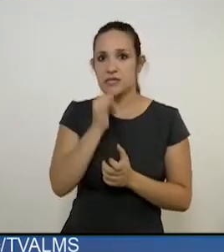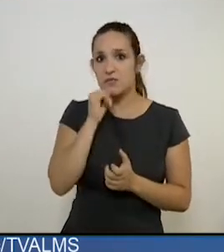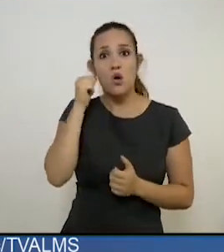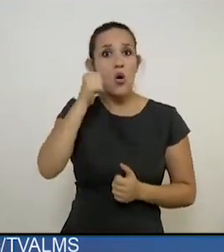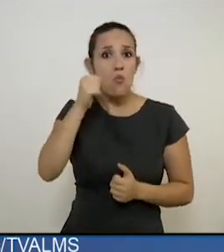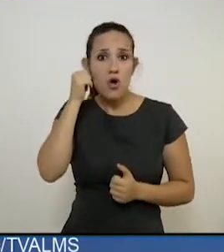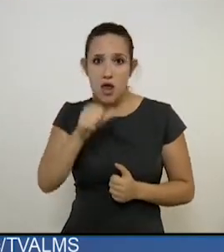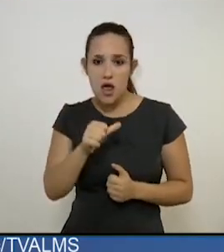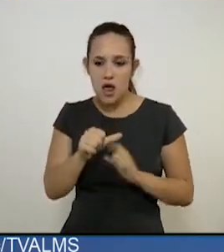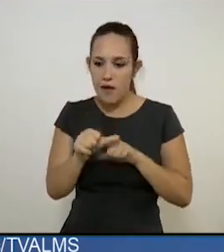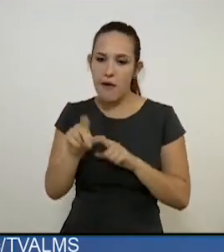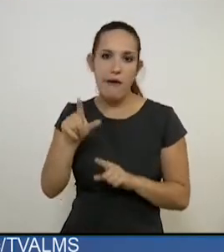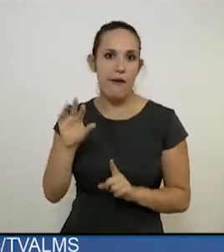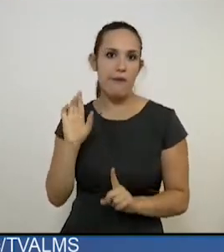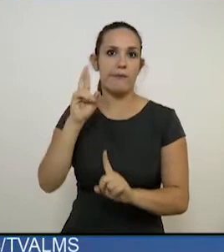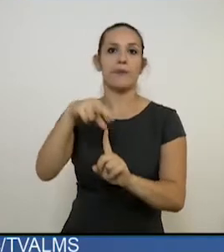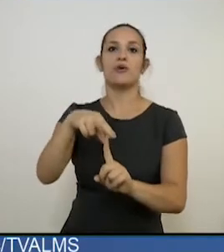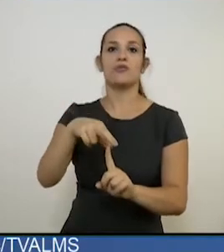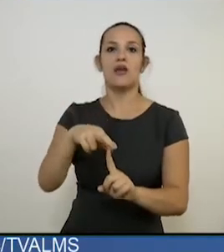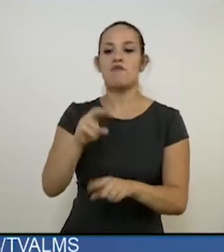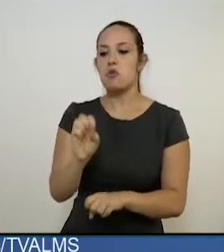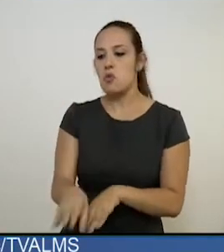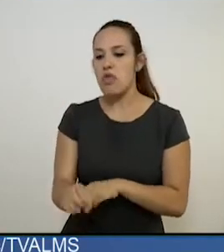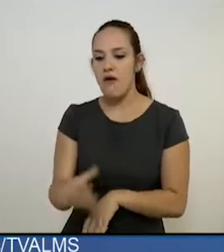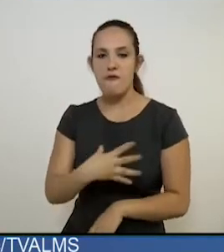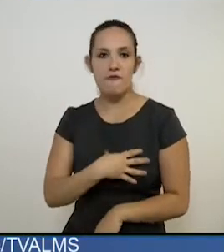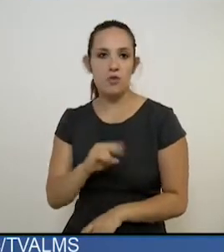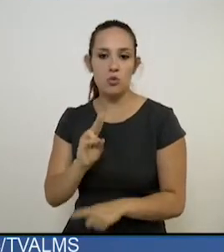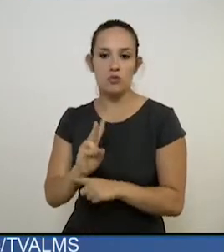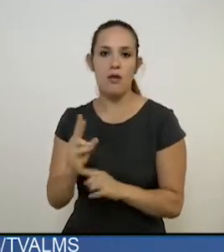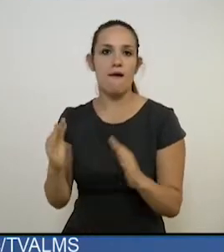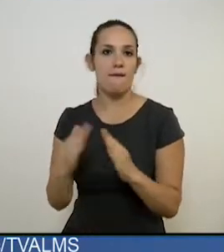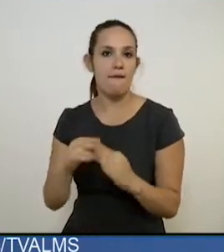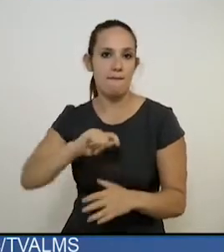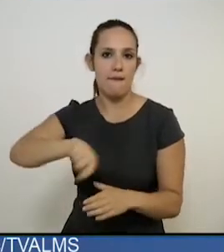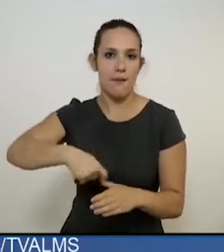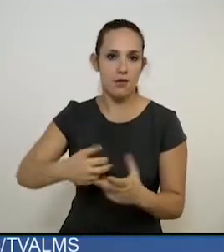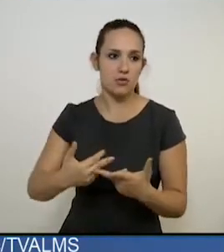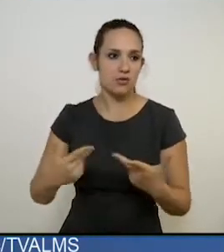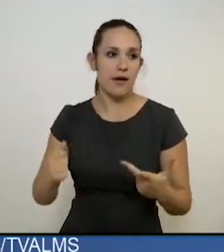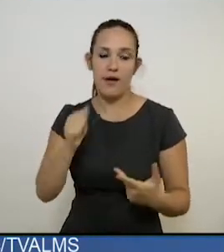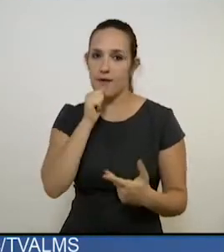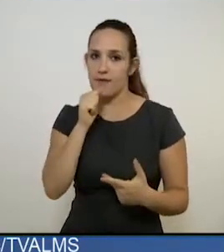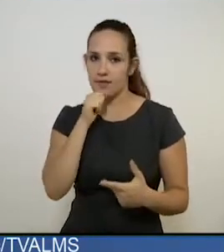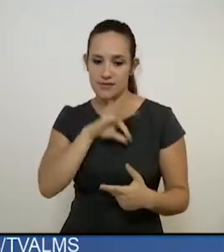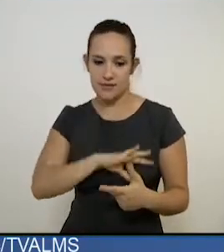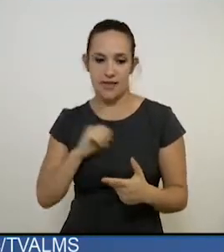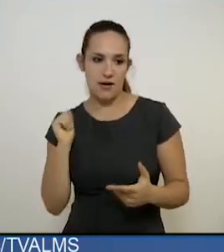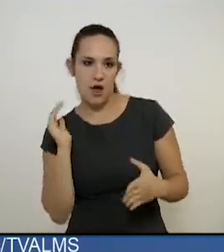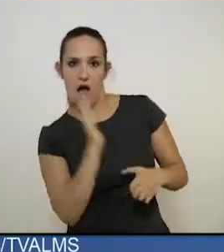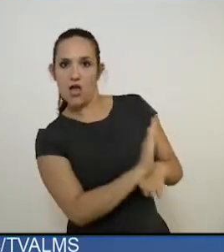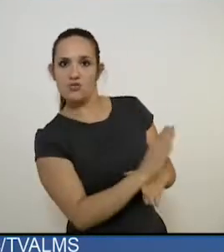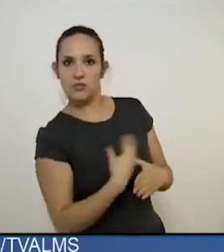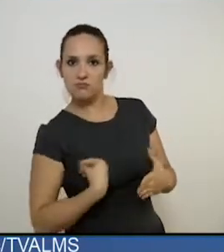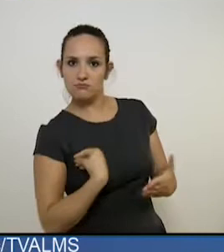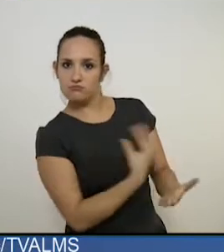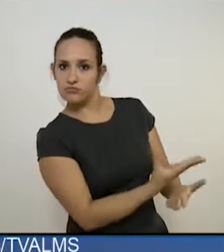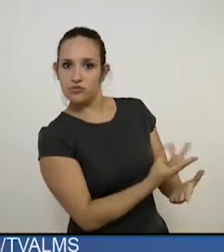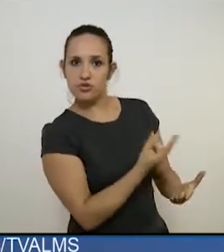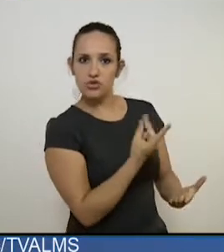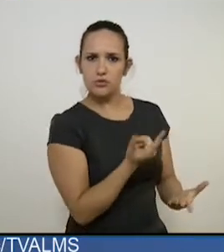educar filhos, administrar o lar e ainda participar na composição da renda. Fatos que